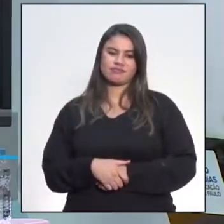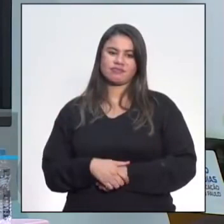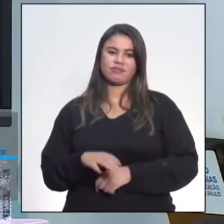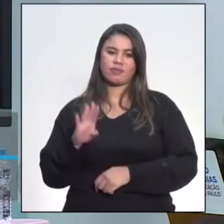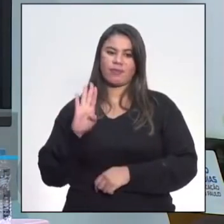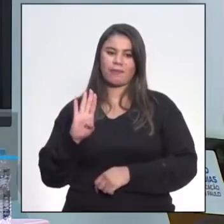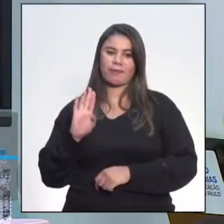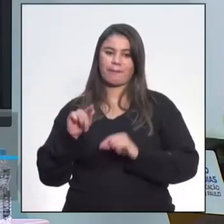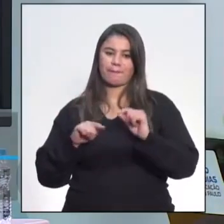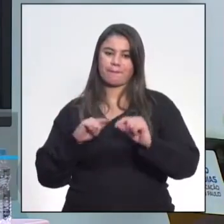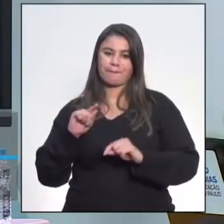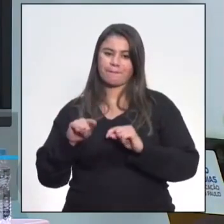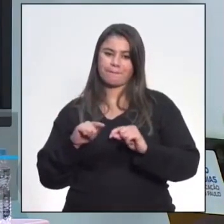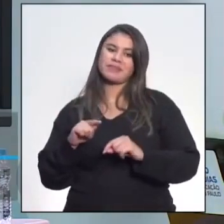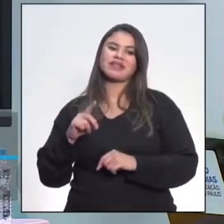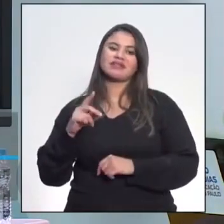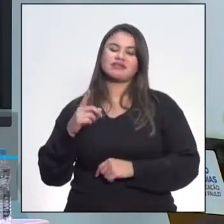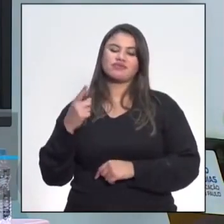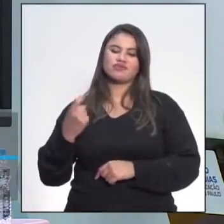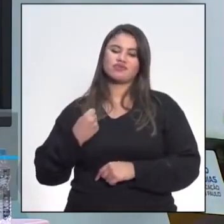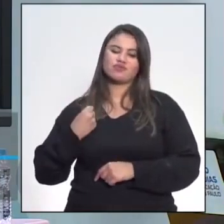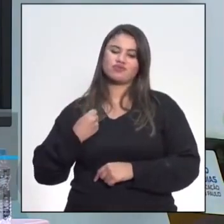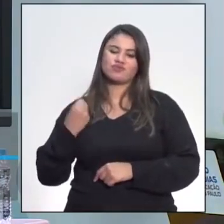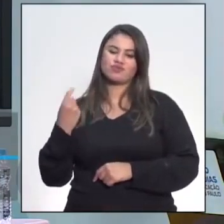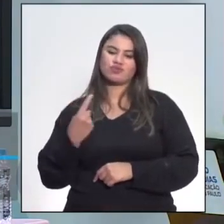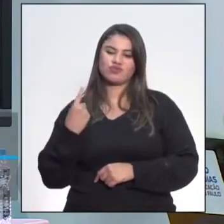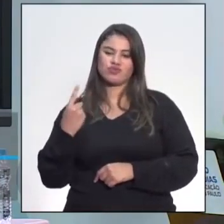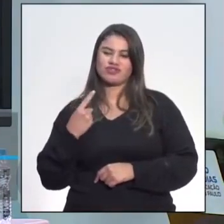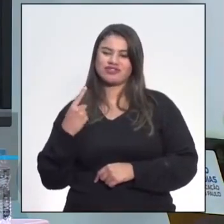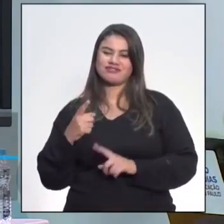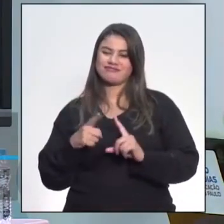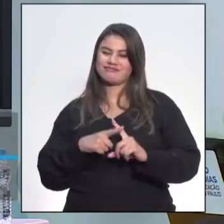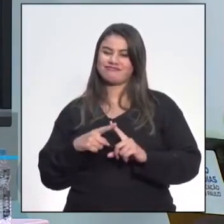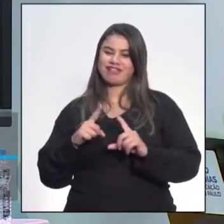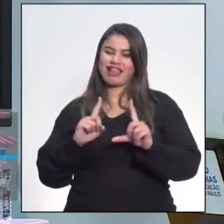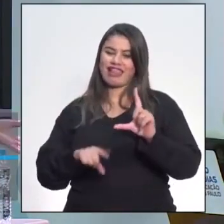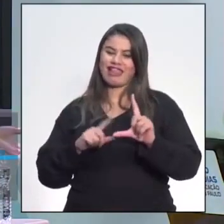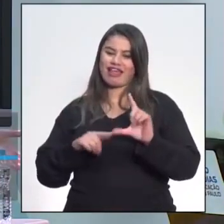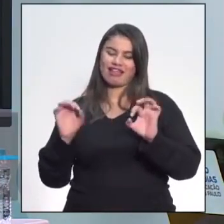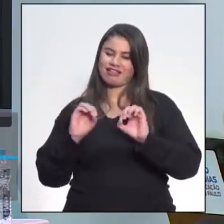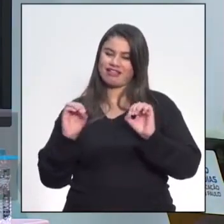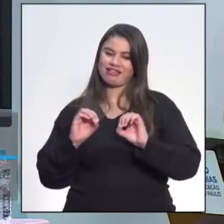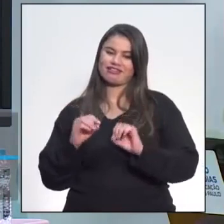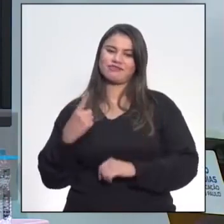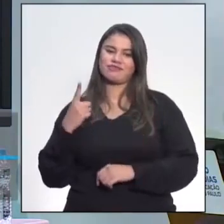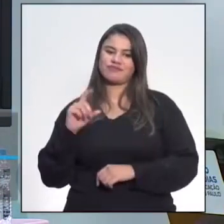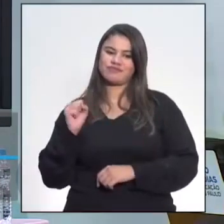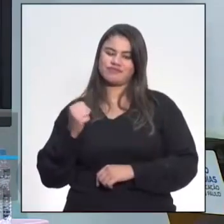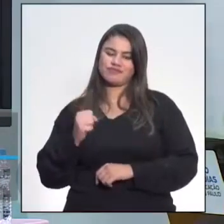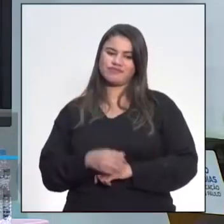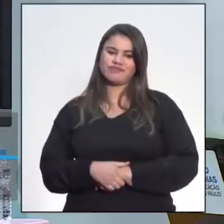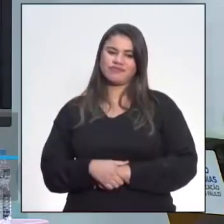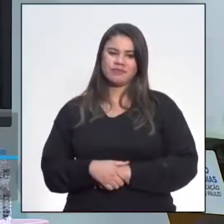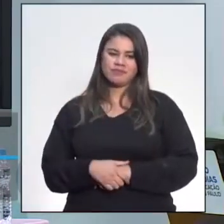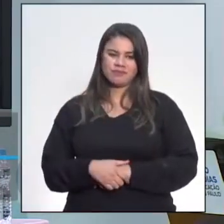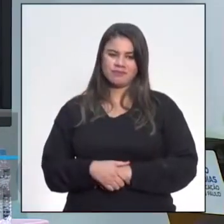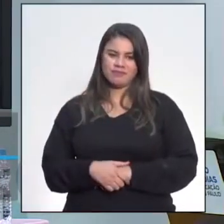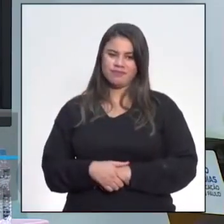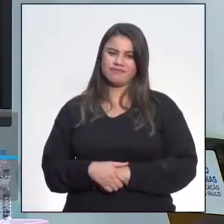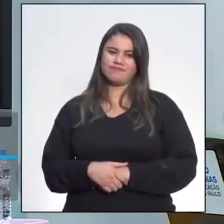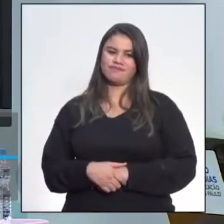b não é aquele termo independente, o termo solitário, que não tem x nenhum com ele? Então, é o 18. Então, meu b